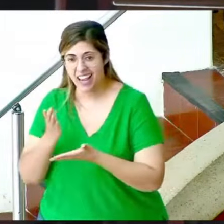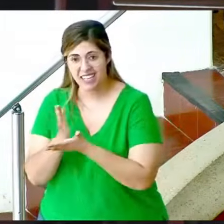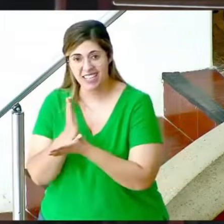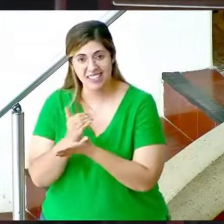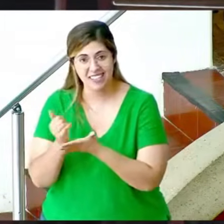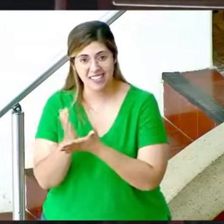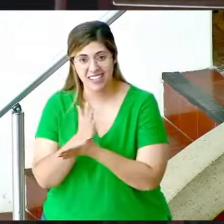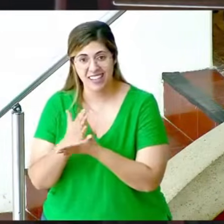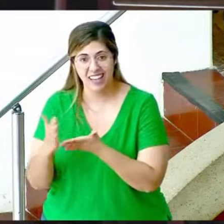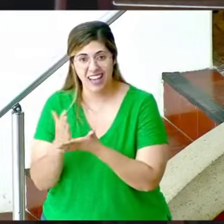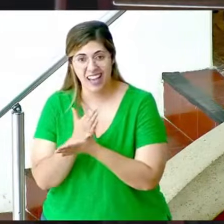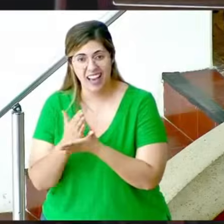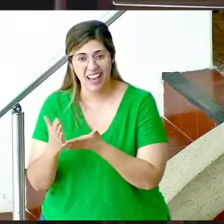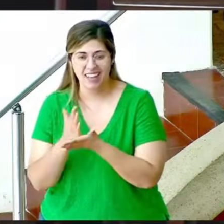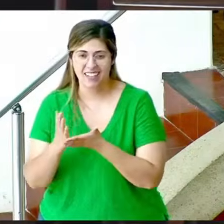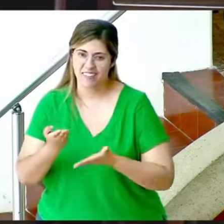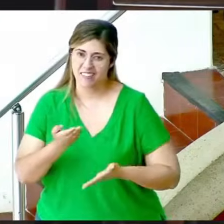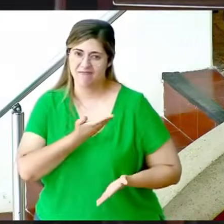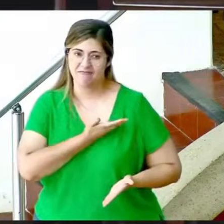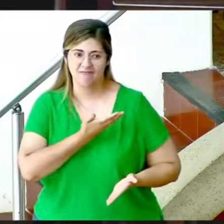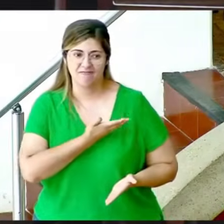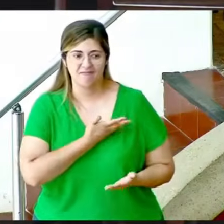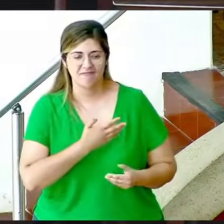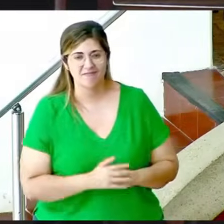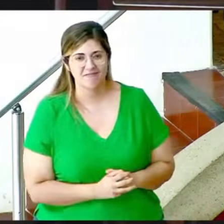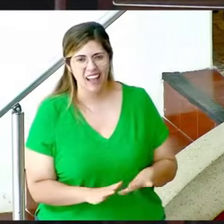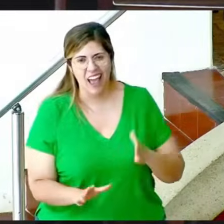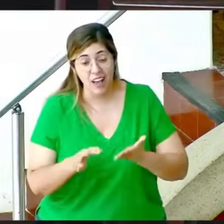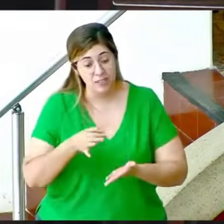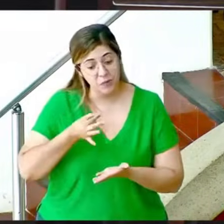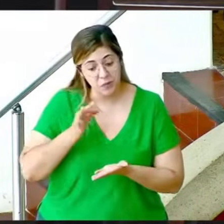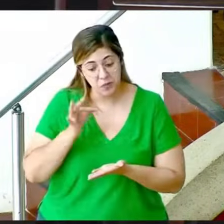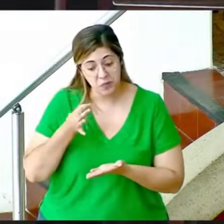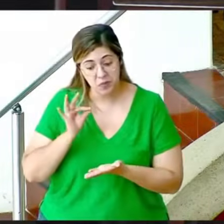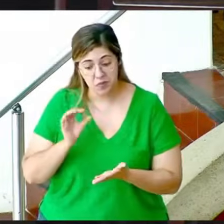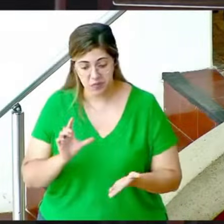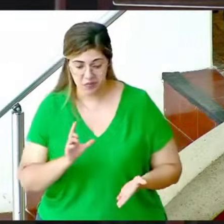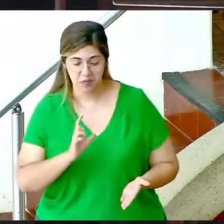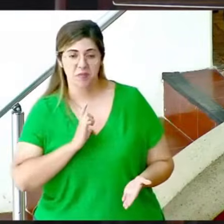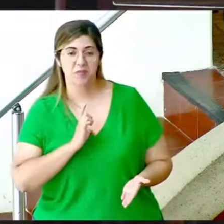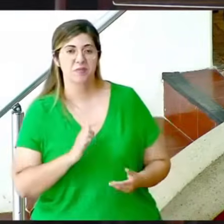que... Gente, vamos comer? Sabe aquele cheirinho de café da cozinha?